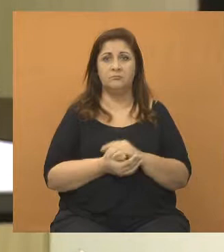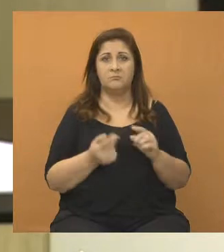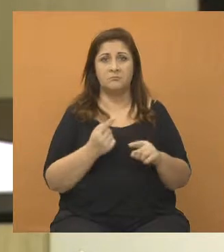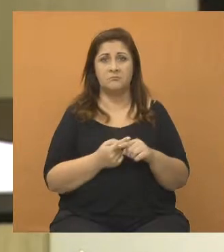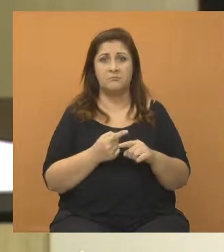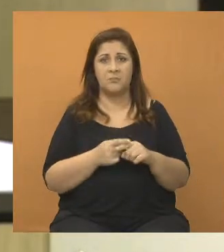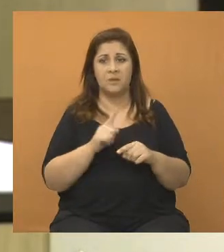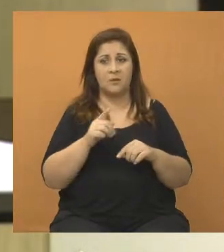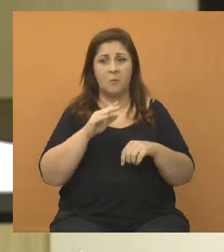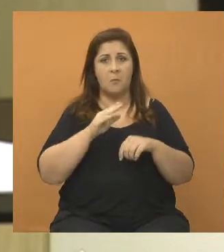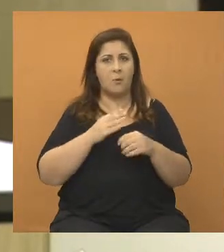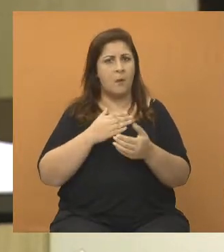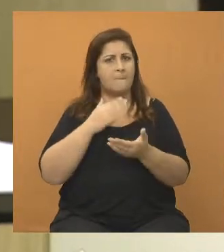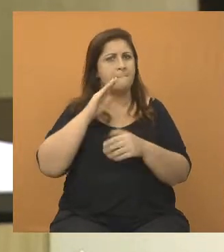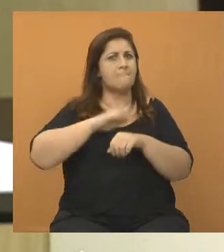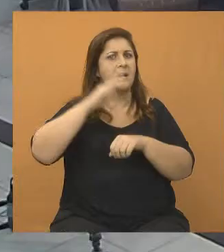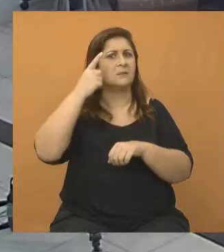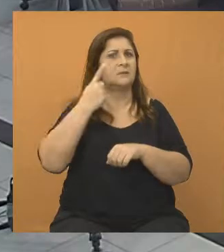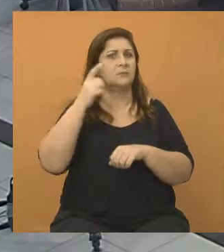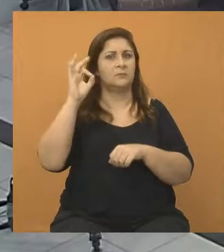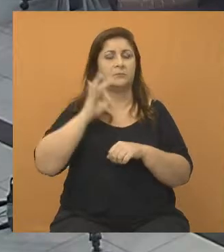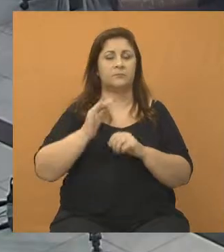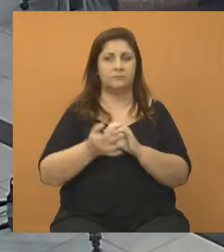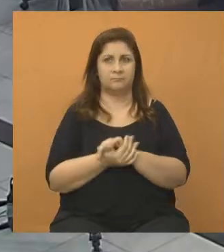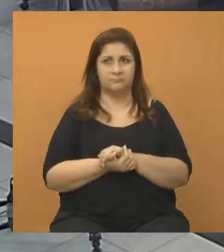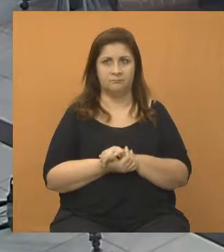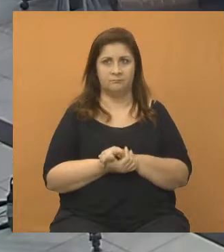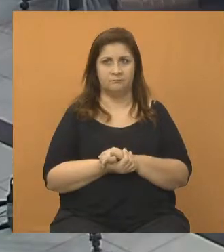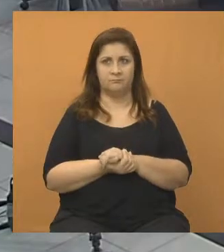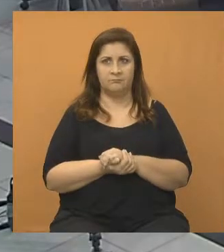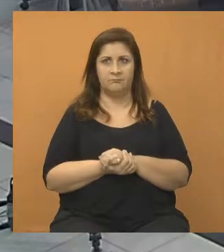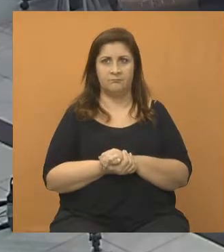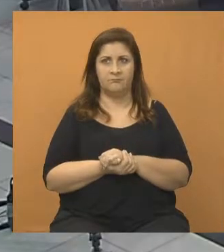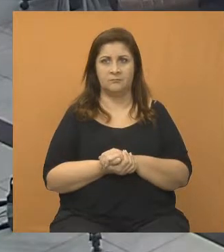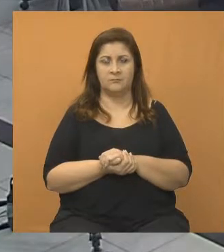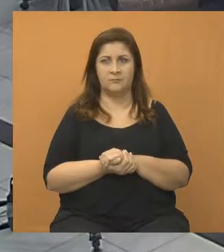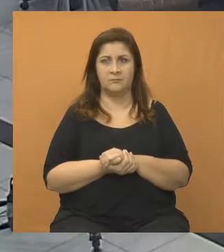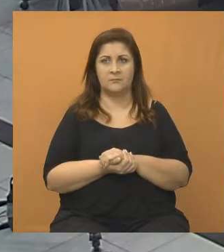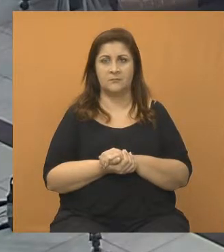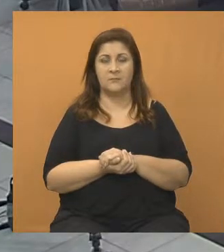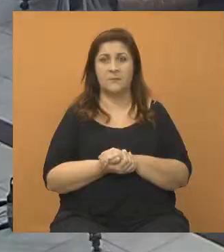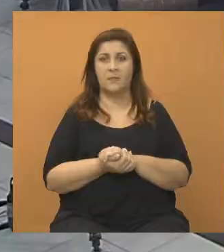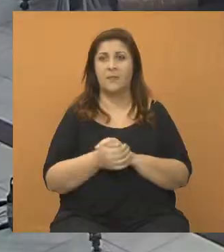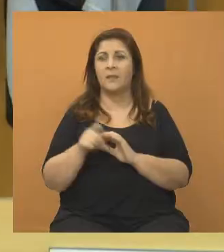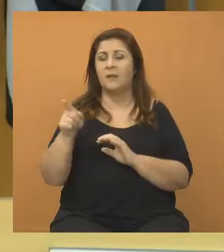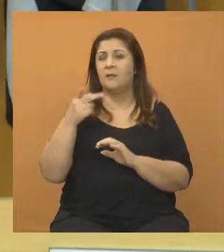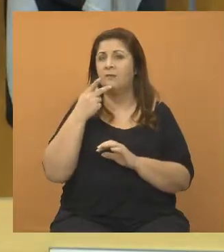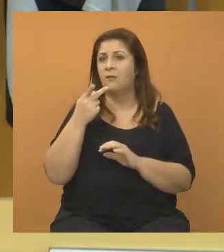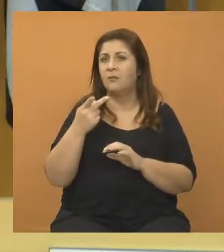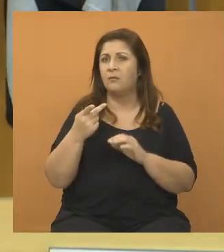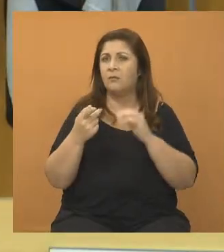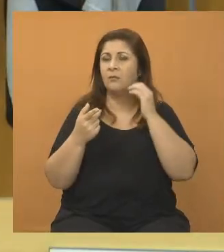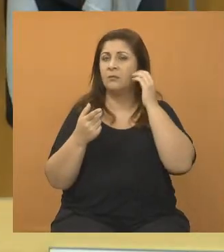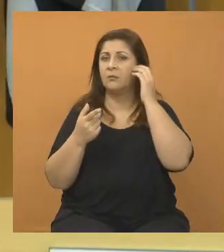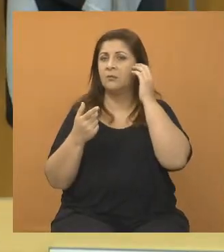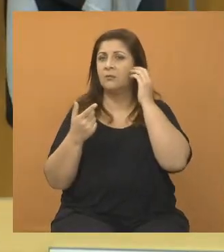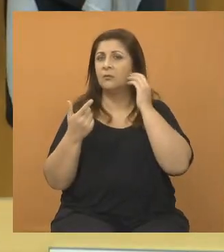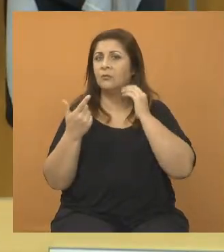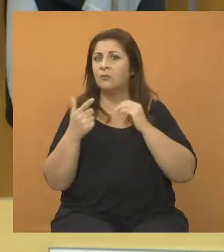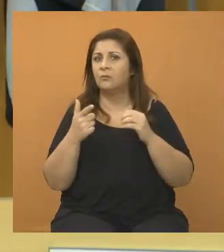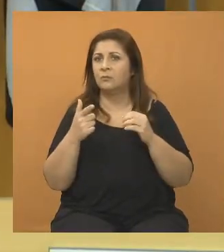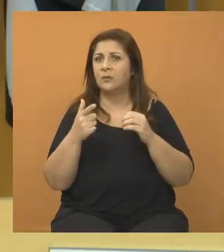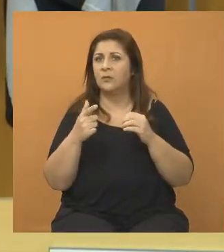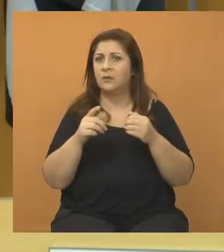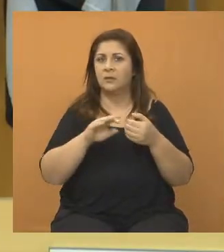de 1%. Então, vamos lá. Você falou que não haveria